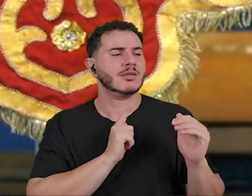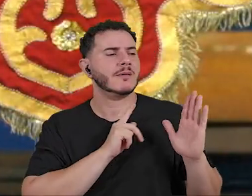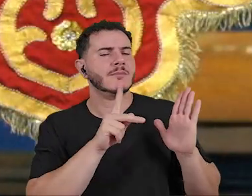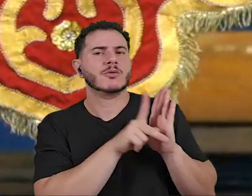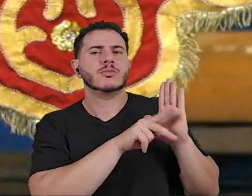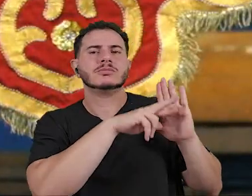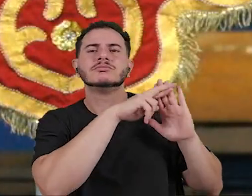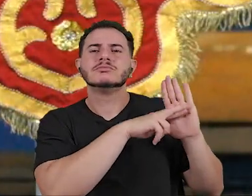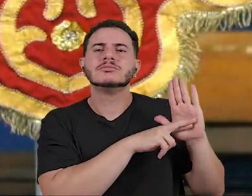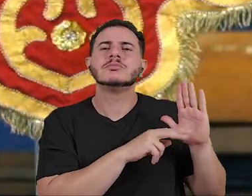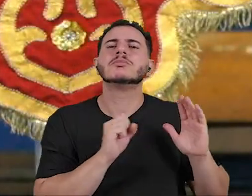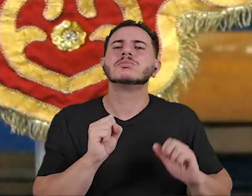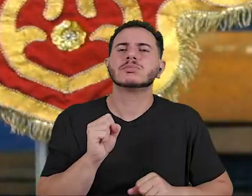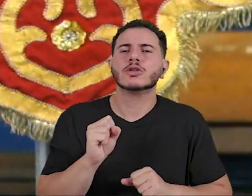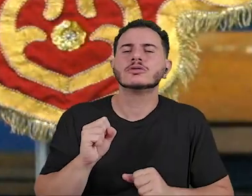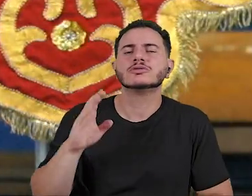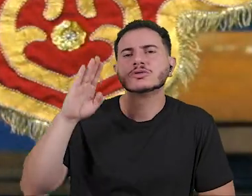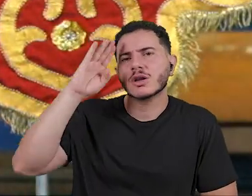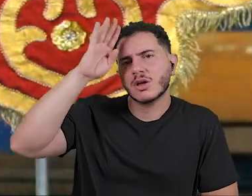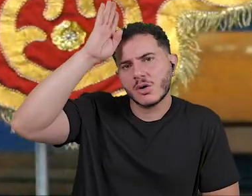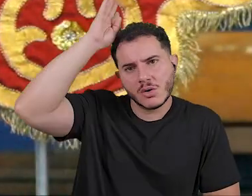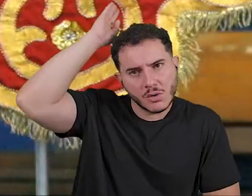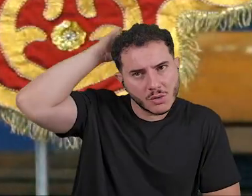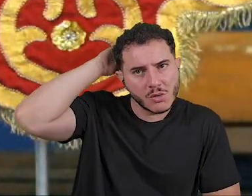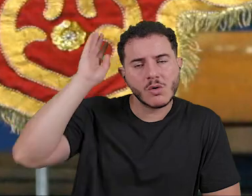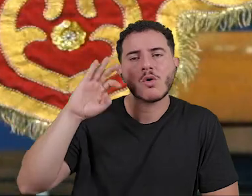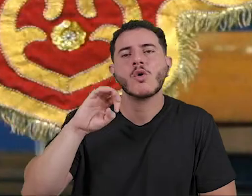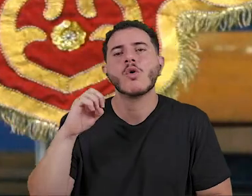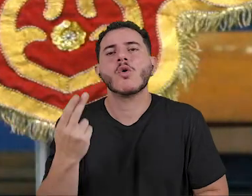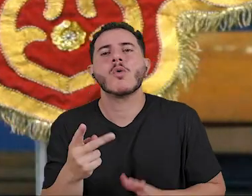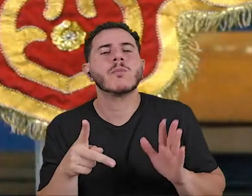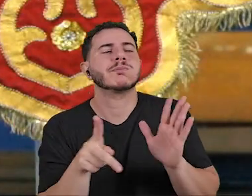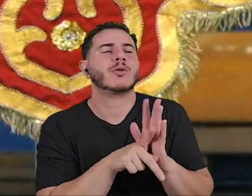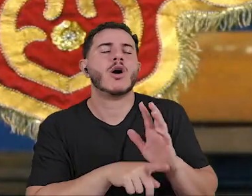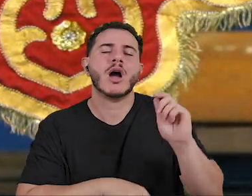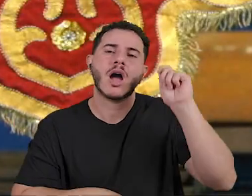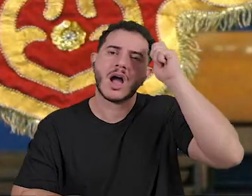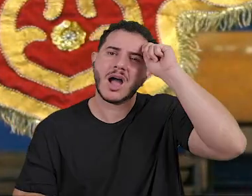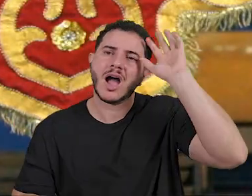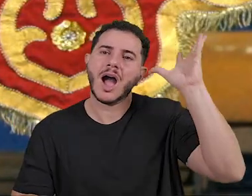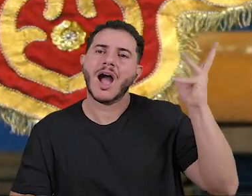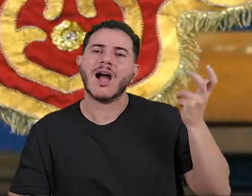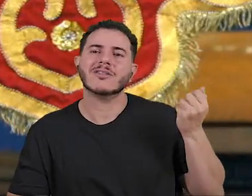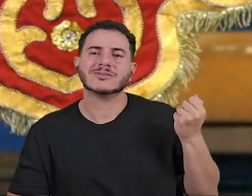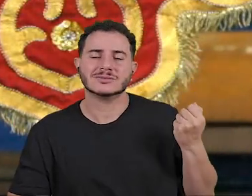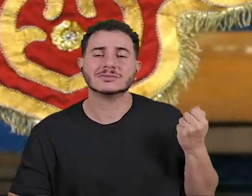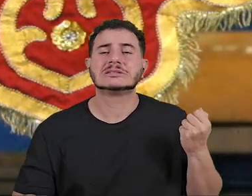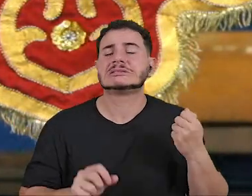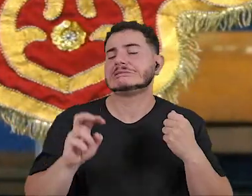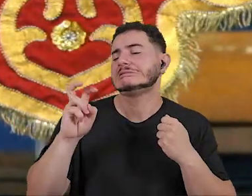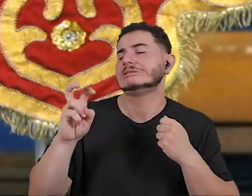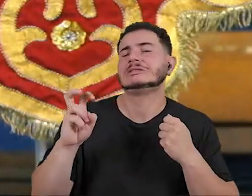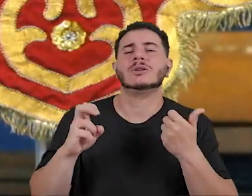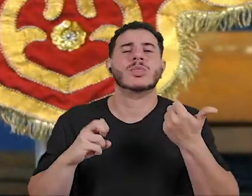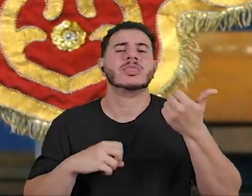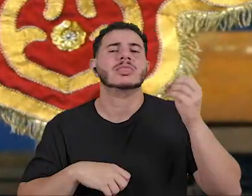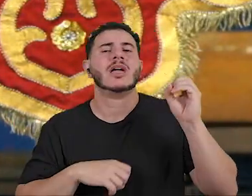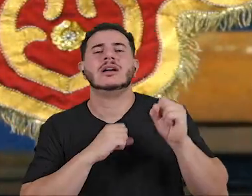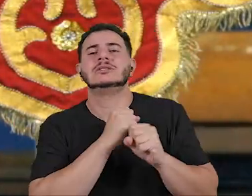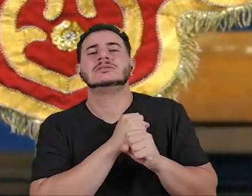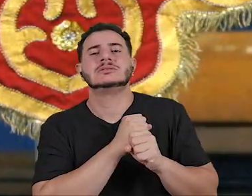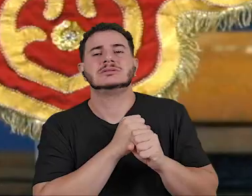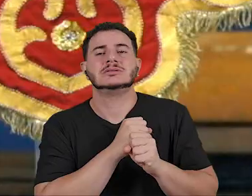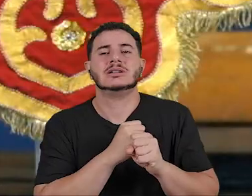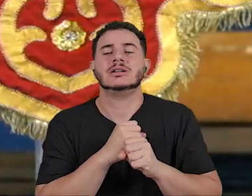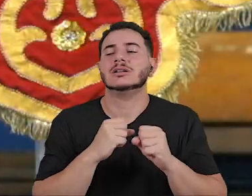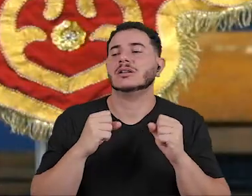africano. Aí daqui a 5 anos, 10 anos vai ser soldado romano, guerreiro africano ou alguma outra coisa,